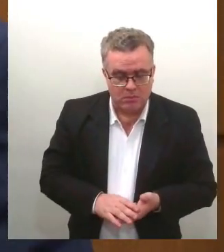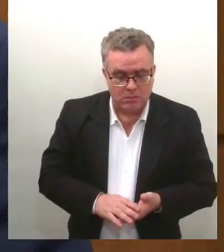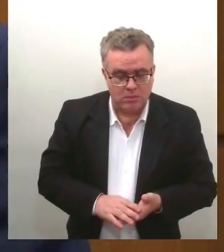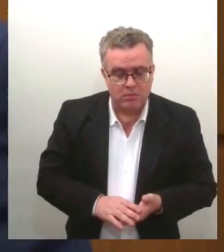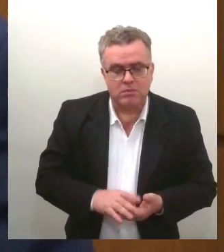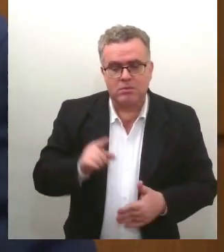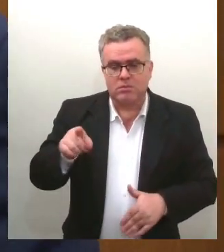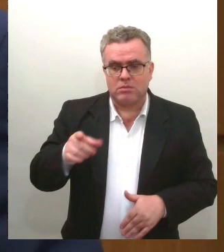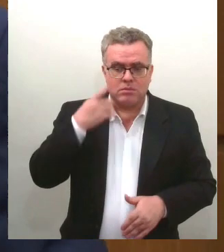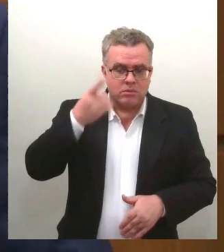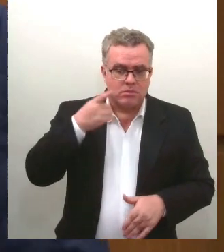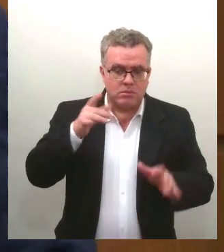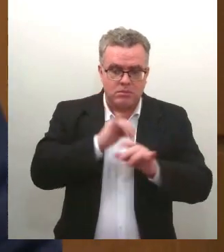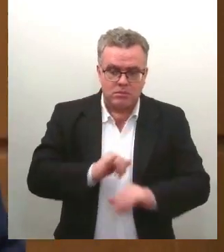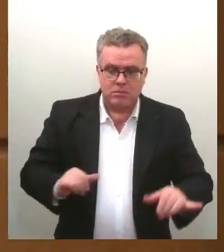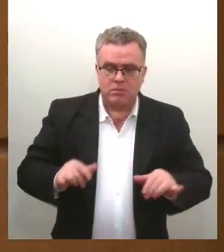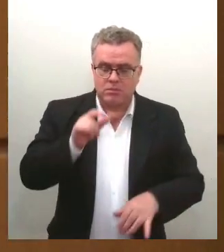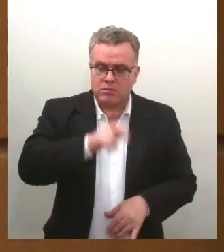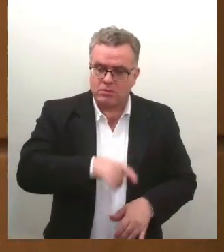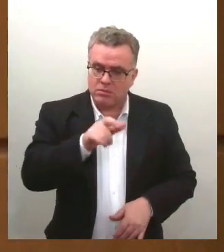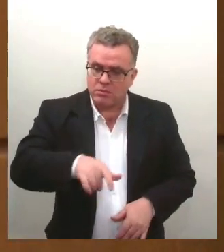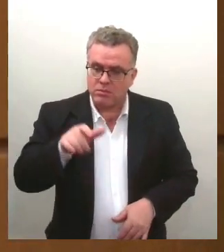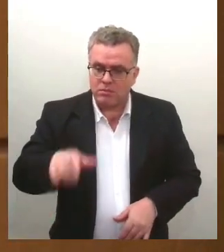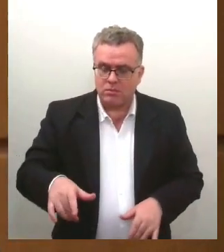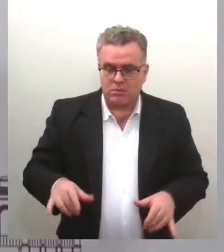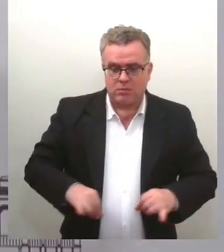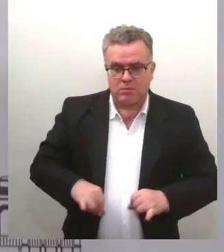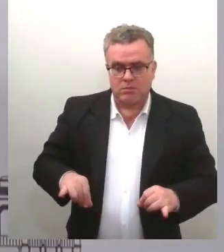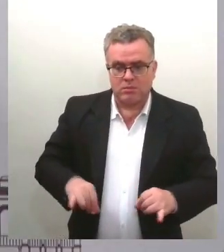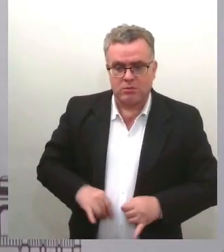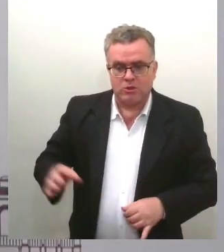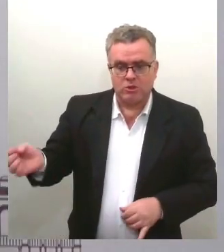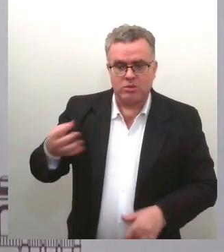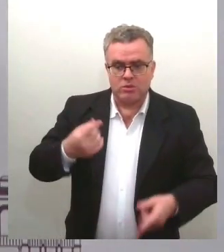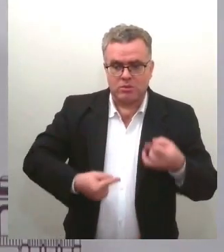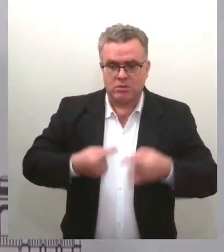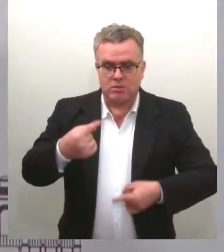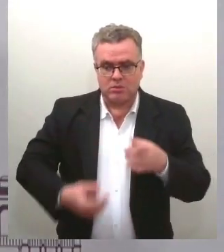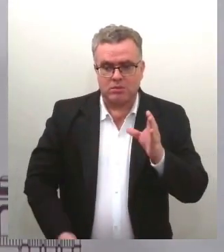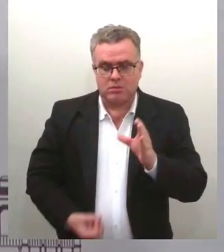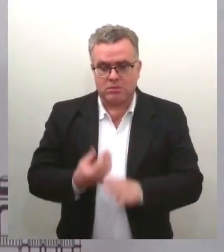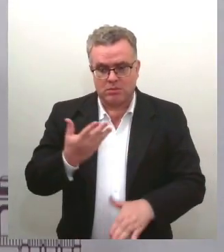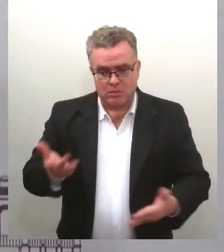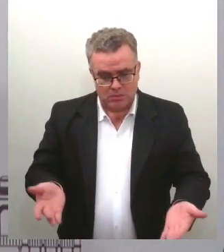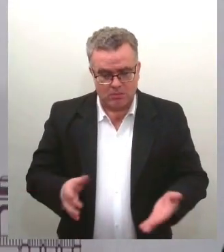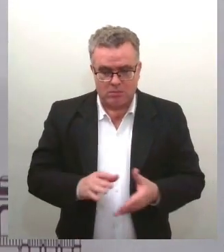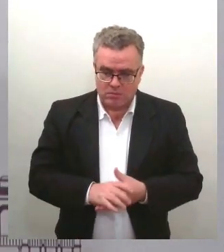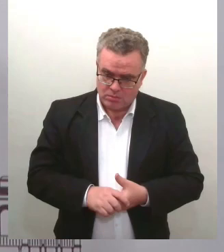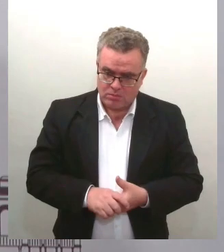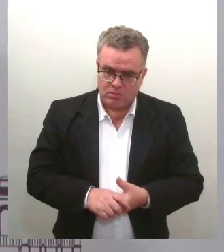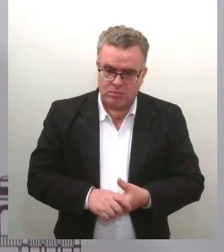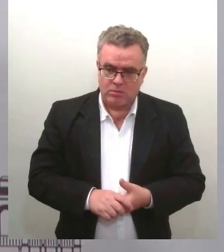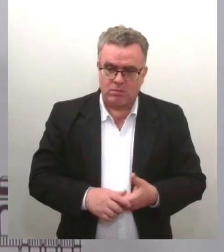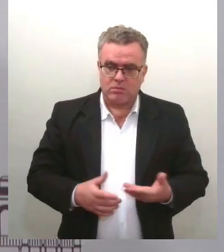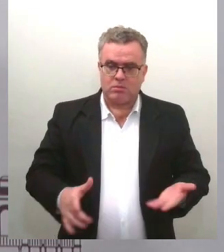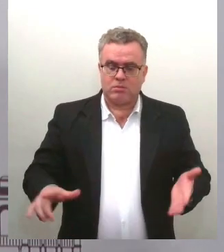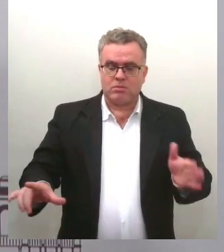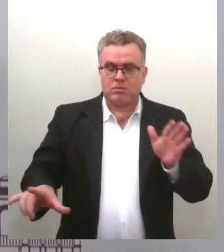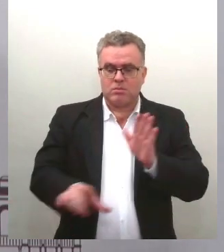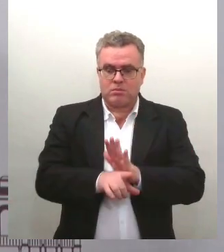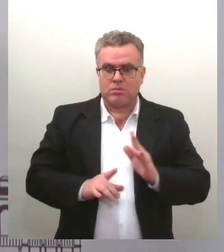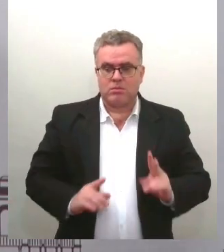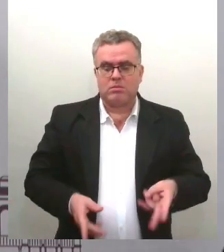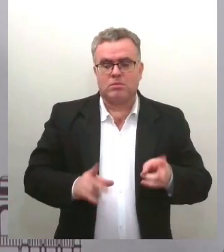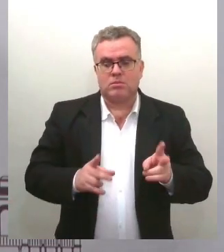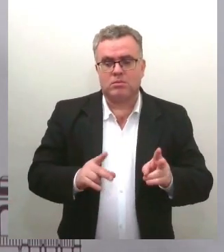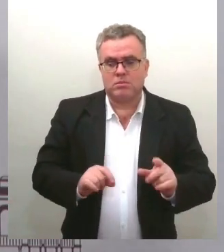com a liberação da nova política criada pelo Mercosul. Um leite que vem subsidiado de outros países, com um custo